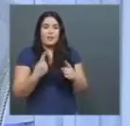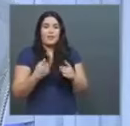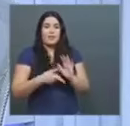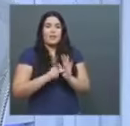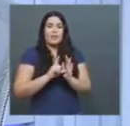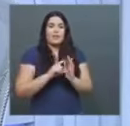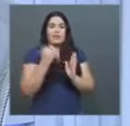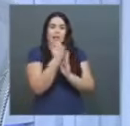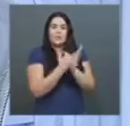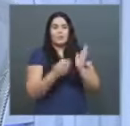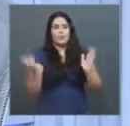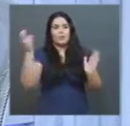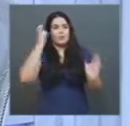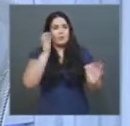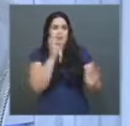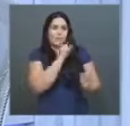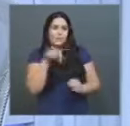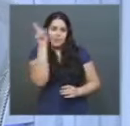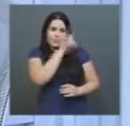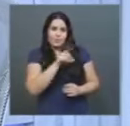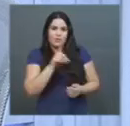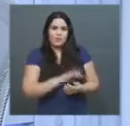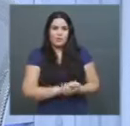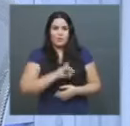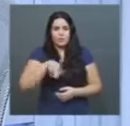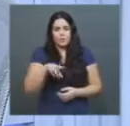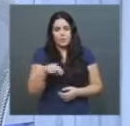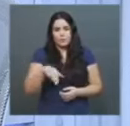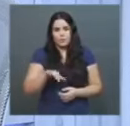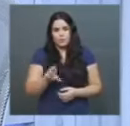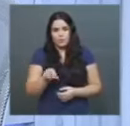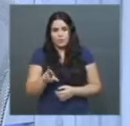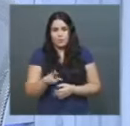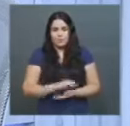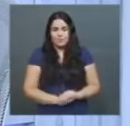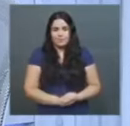vamos à agenda cultural do fim de semana com o nosso colega Júnior Caritel.